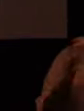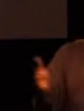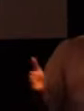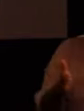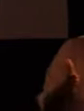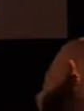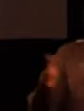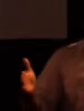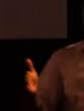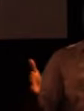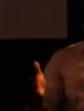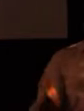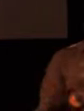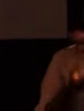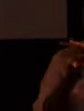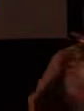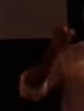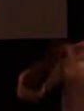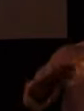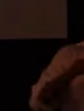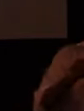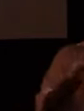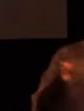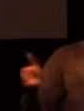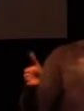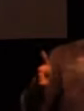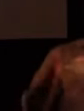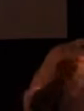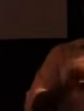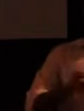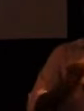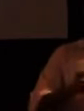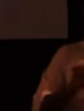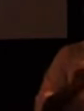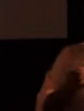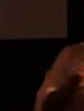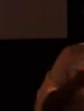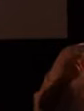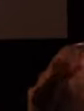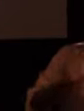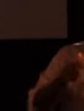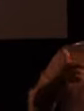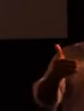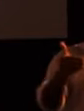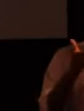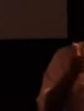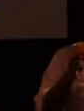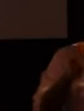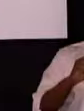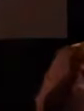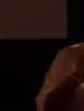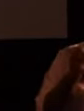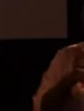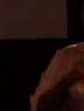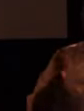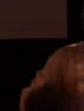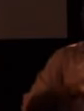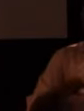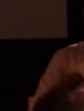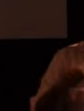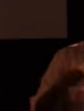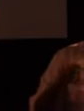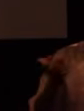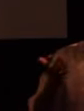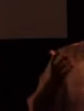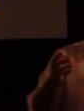também vai influenciar nisso, porque às vezes ele cabe nos recursos todos, mas na hora ele vai ver, poxa, meu empreendimento só está atendendo uma